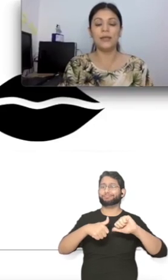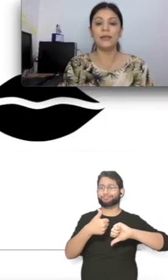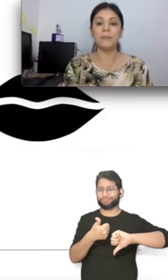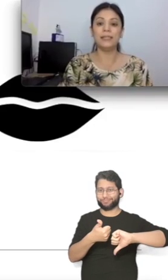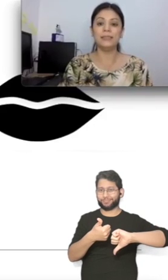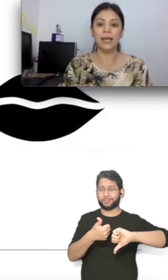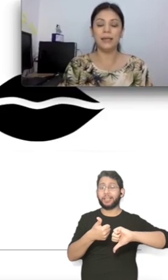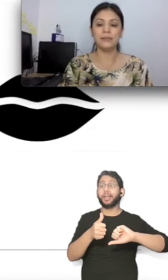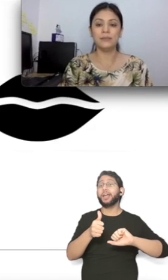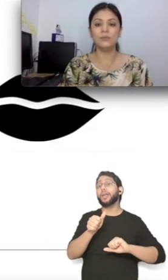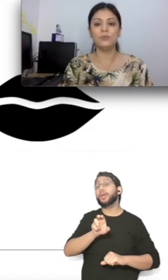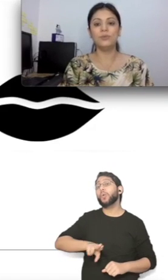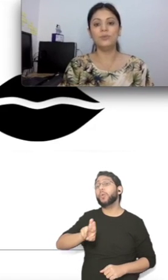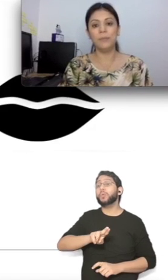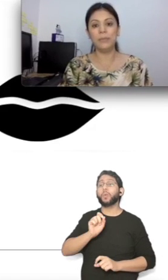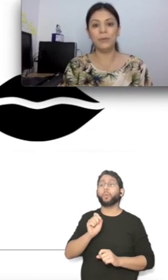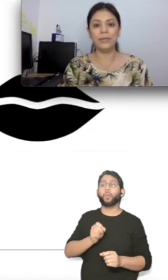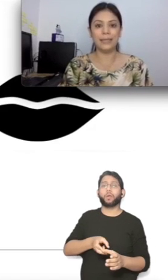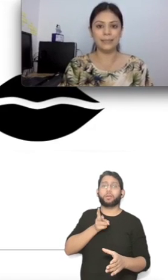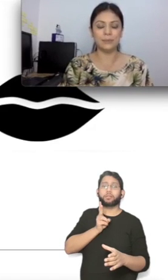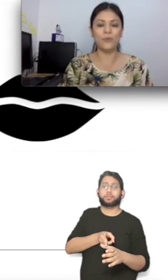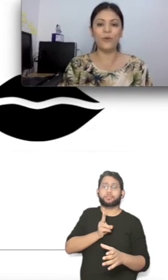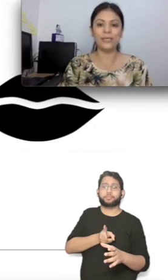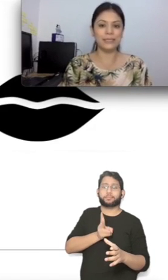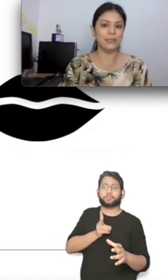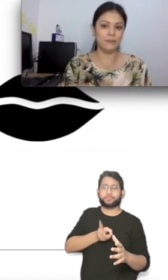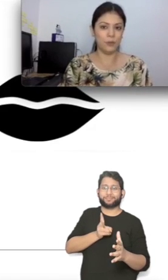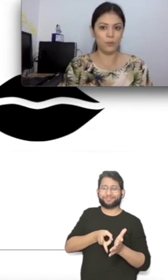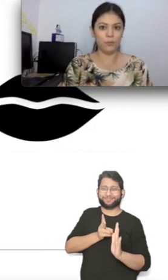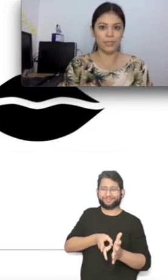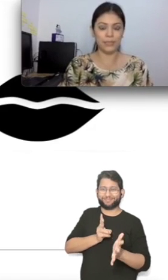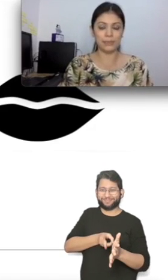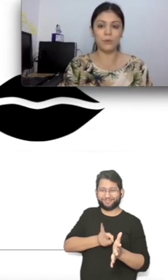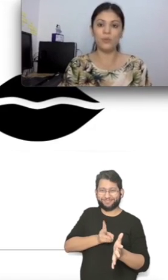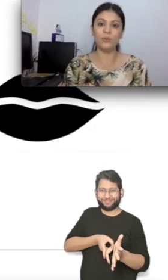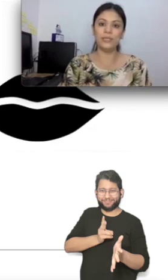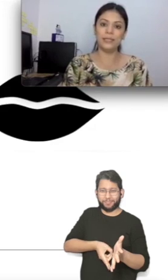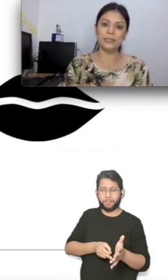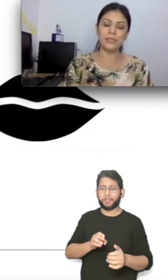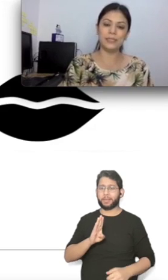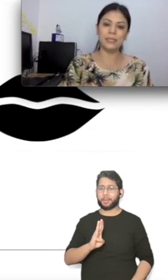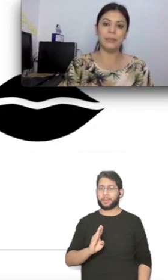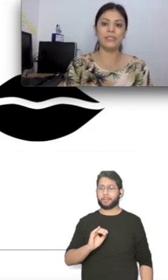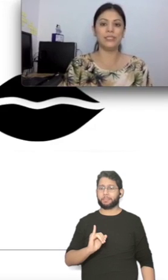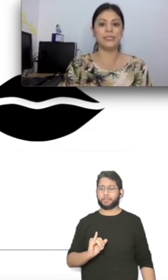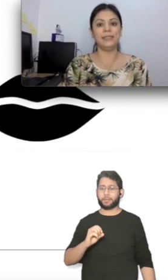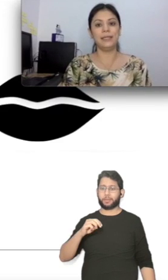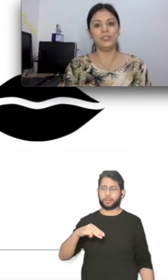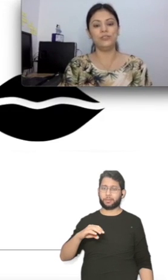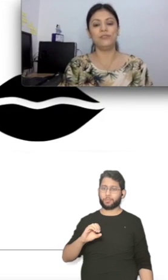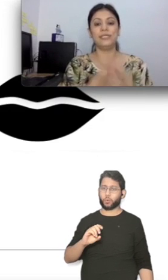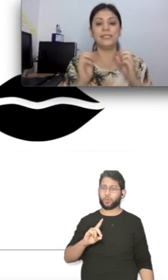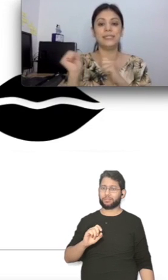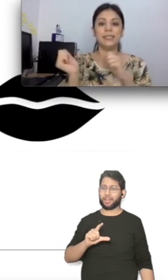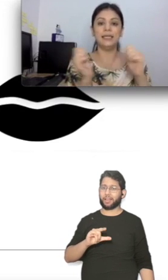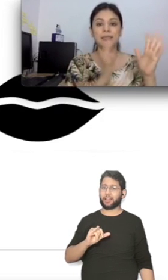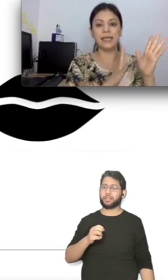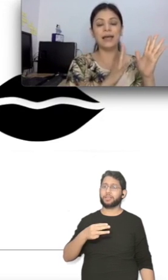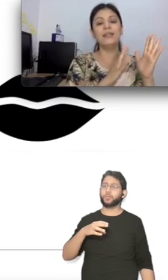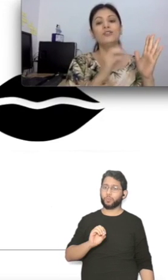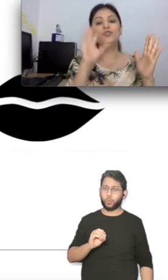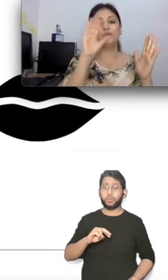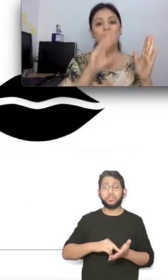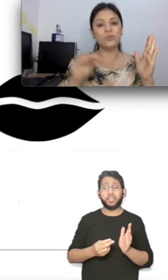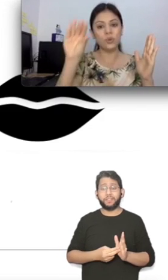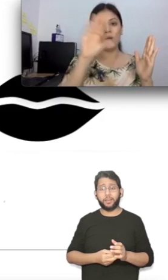crítica, baseada no uso do bimodalismo. O que significa o bimodalismo? O bimodalismo é exatamente essa tentativa de